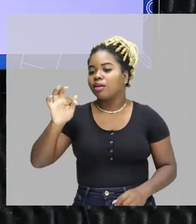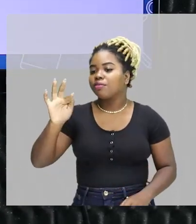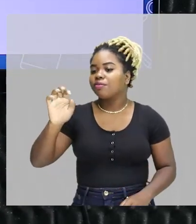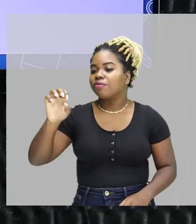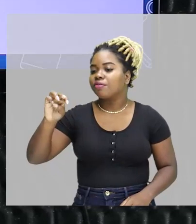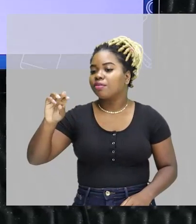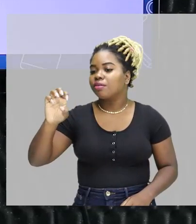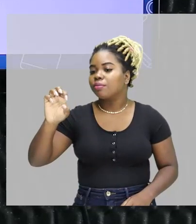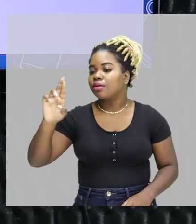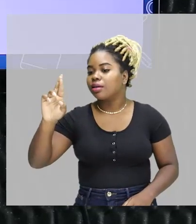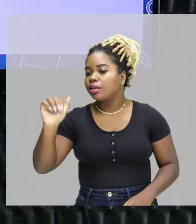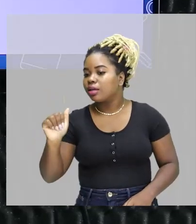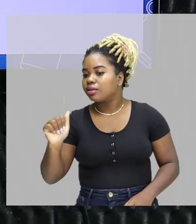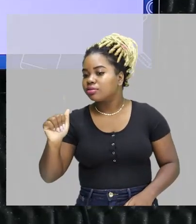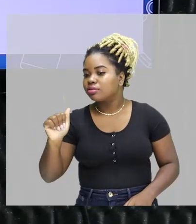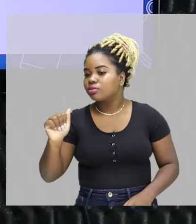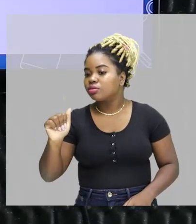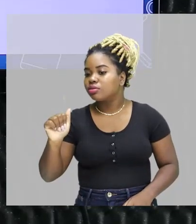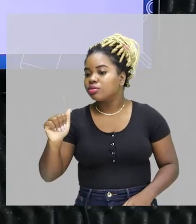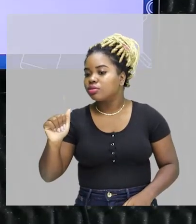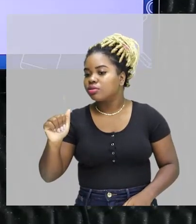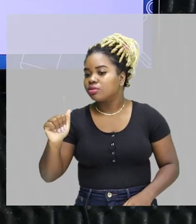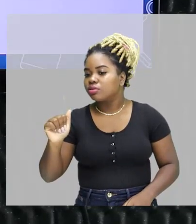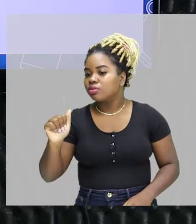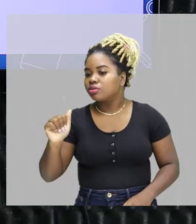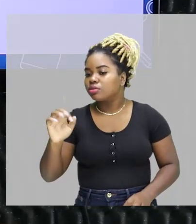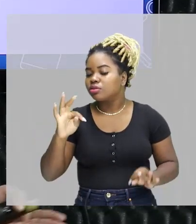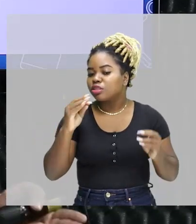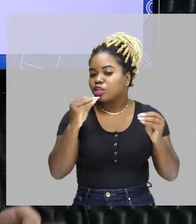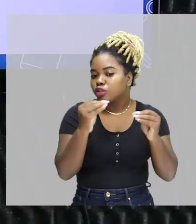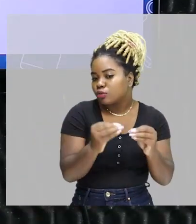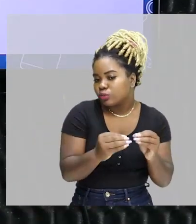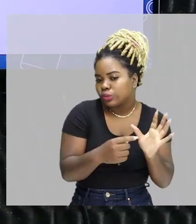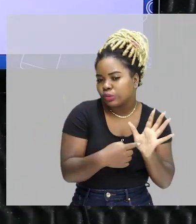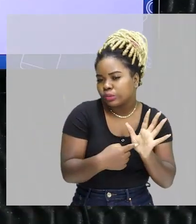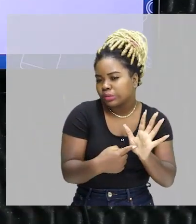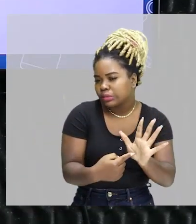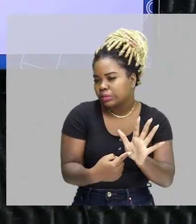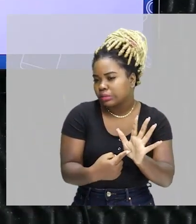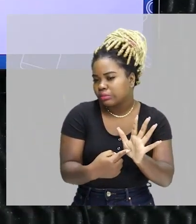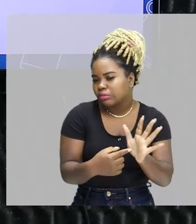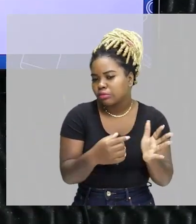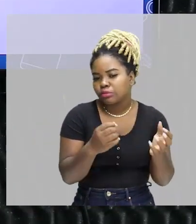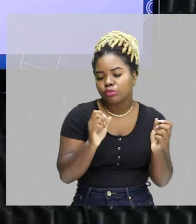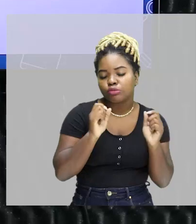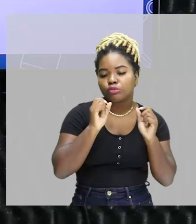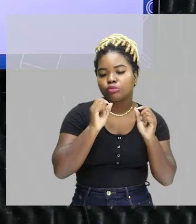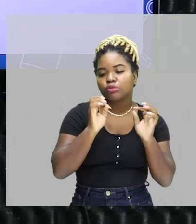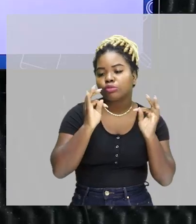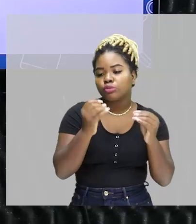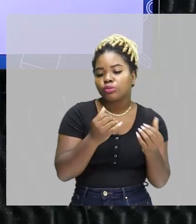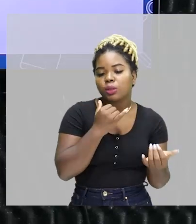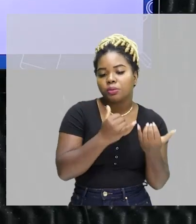olha só que coisa legal. Tudo que se apresenta como aparência efêmero,